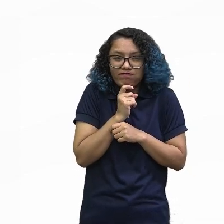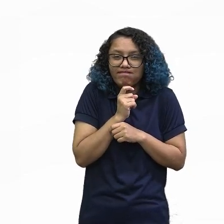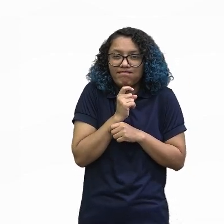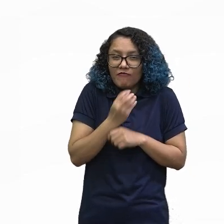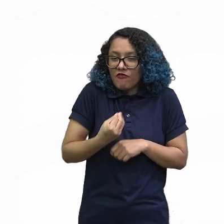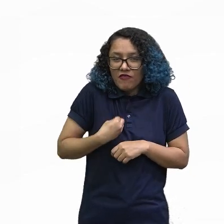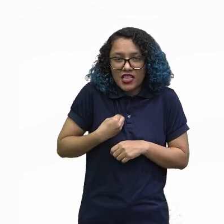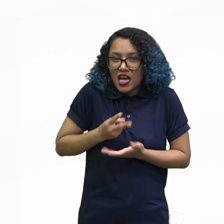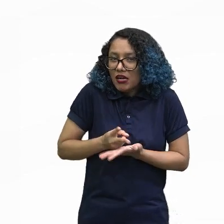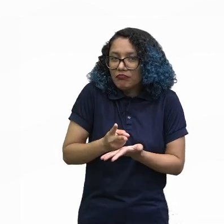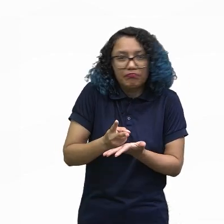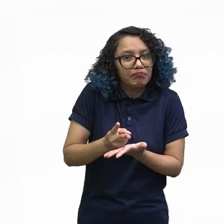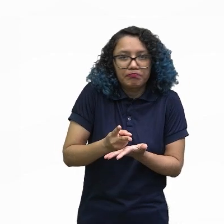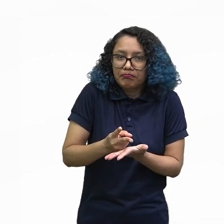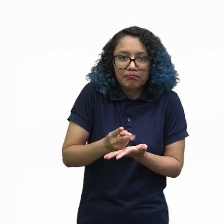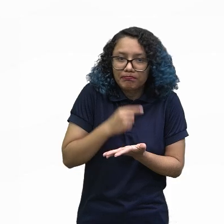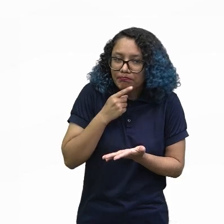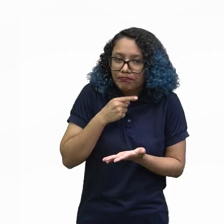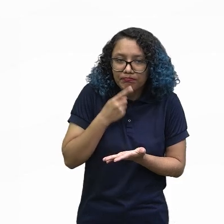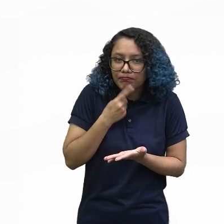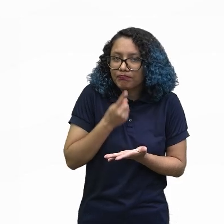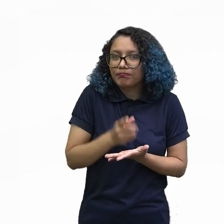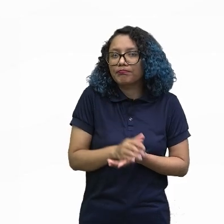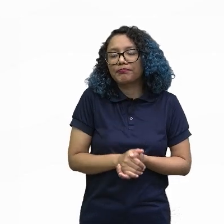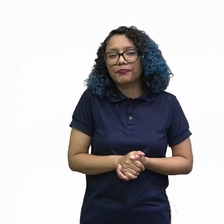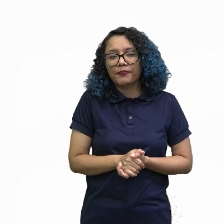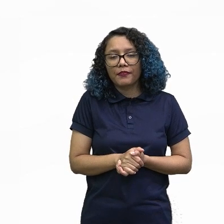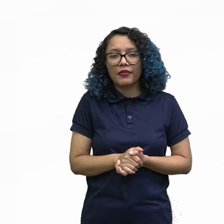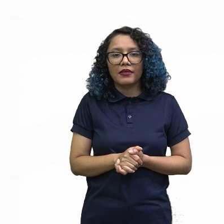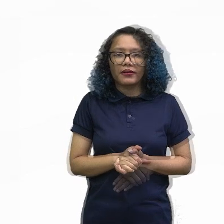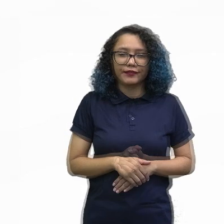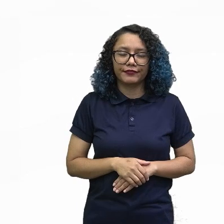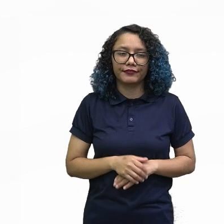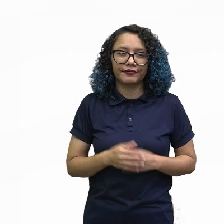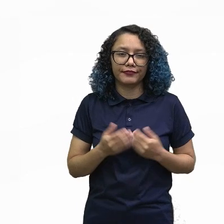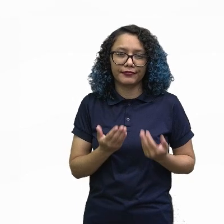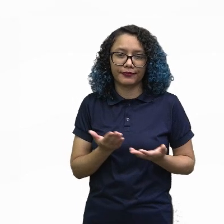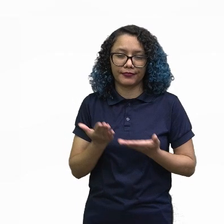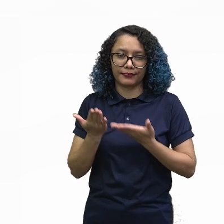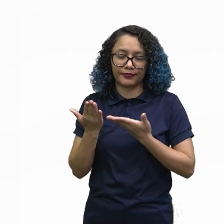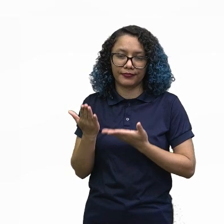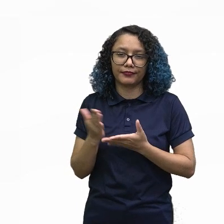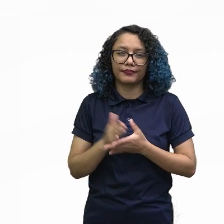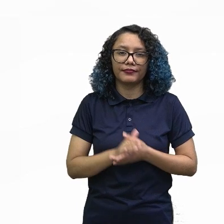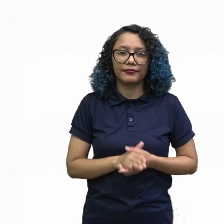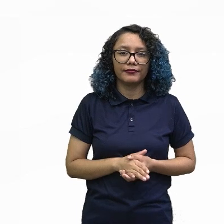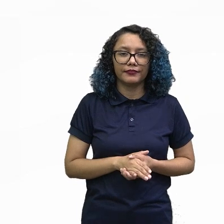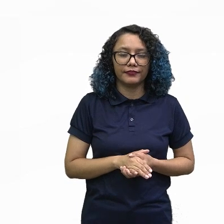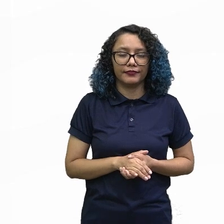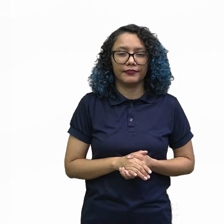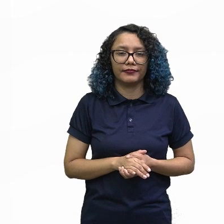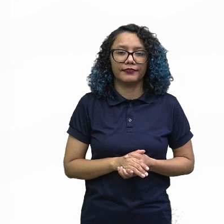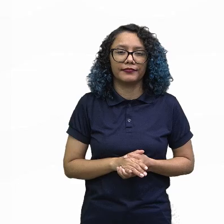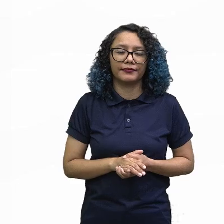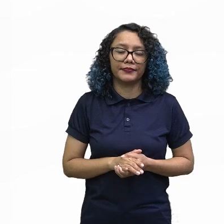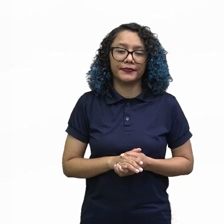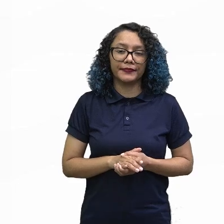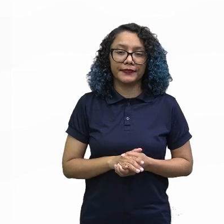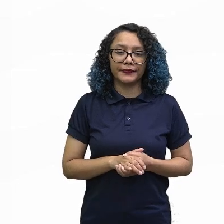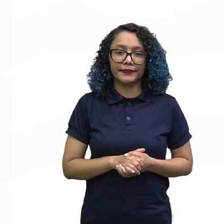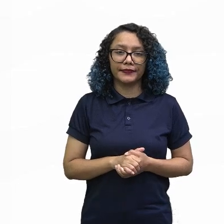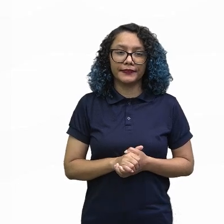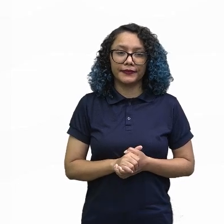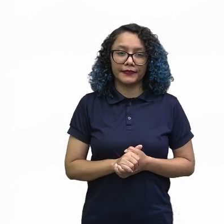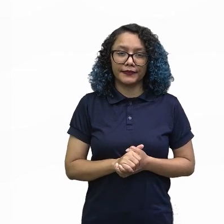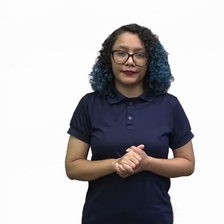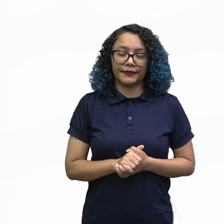extremamente frios, né? Então, olha só. Normalmente, parte da radiação solar que chega